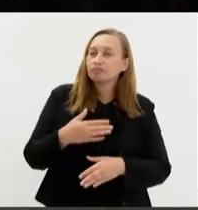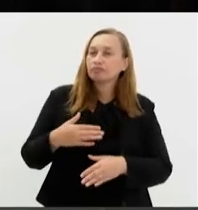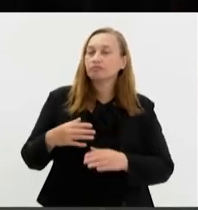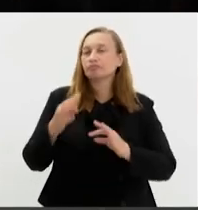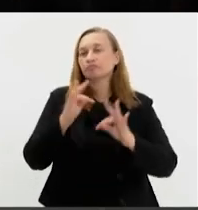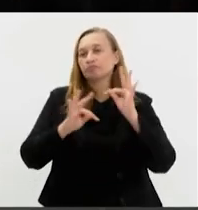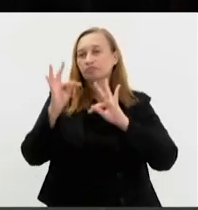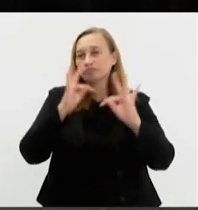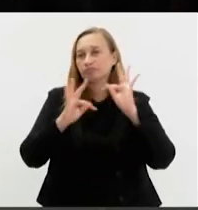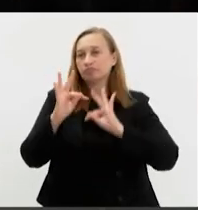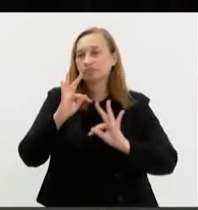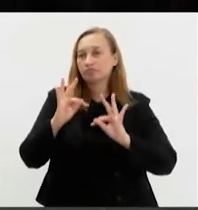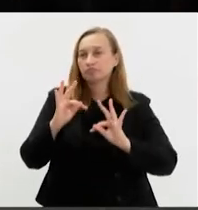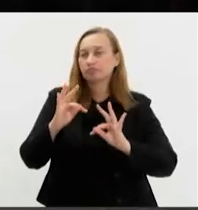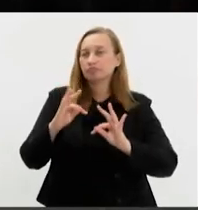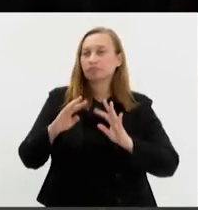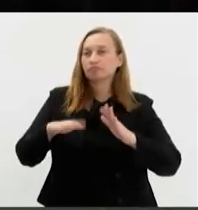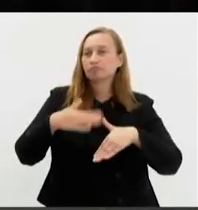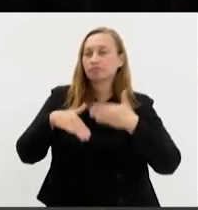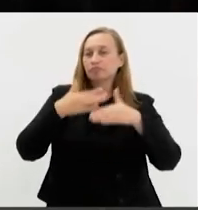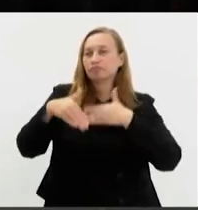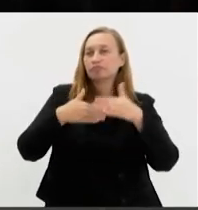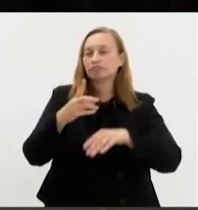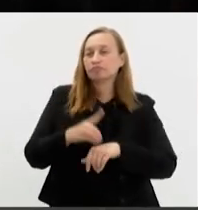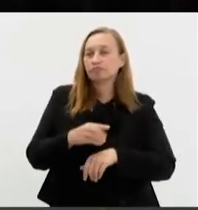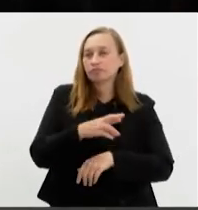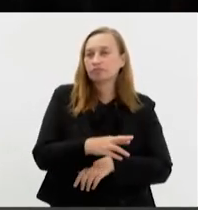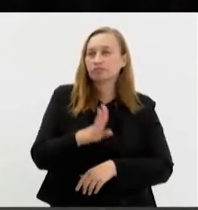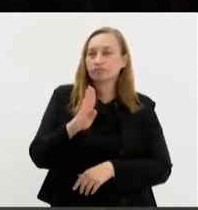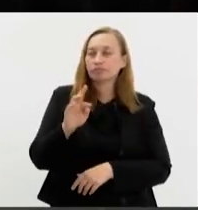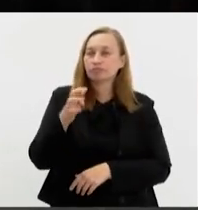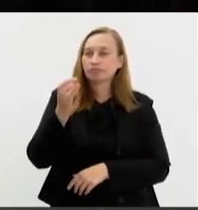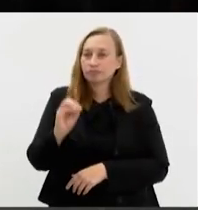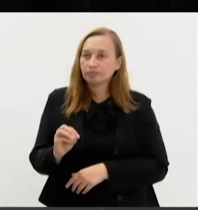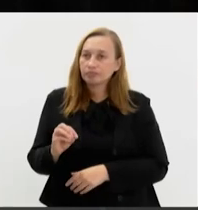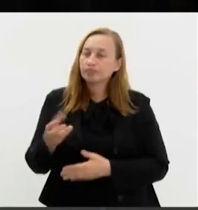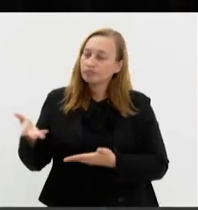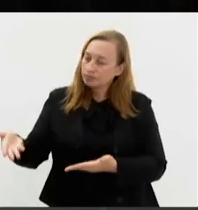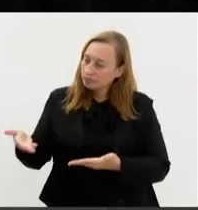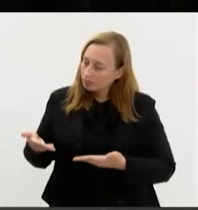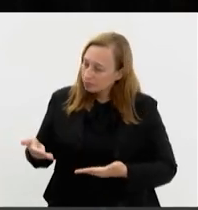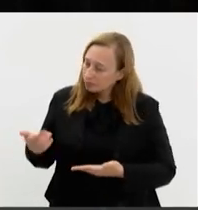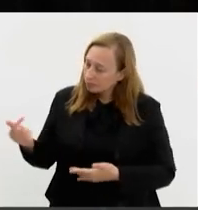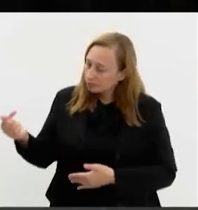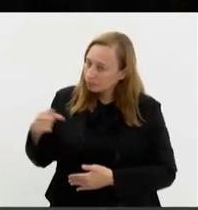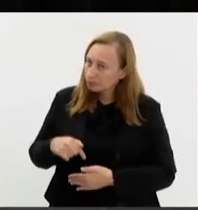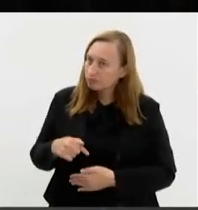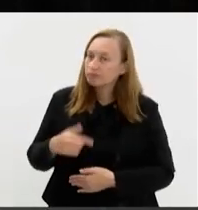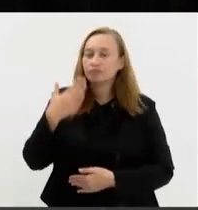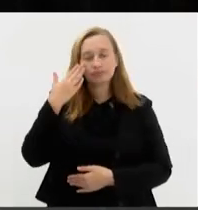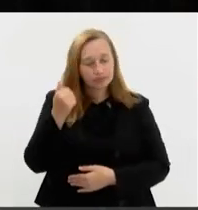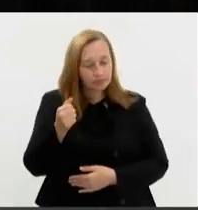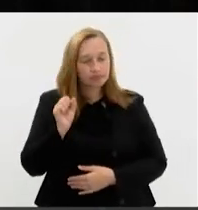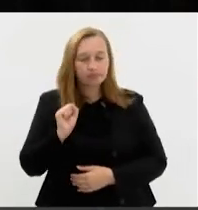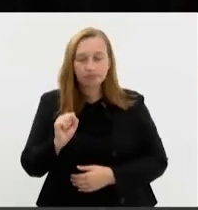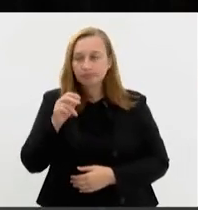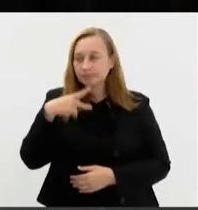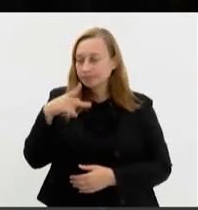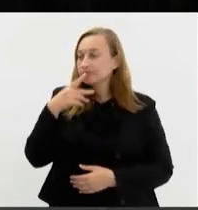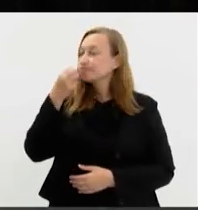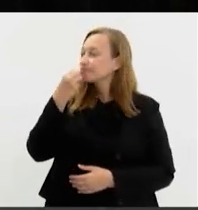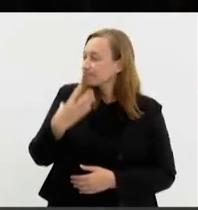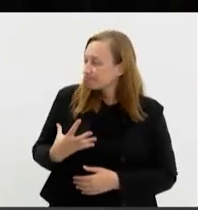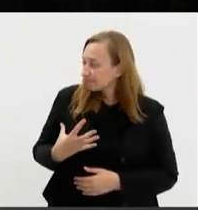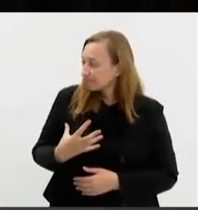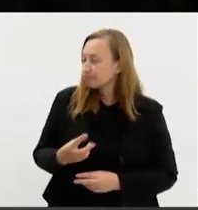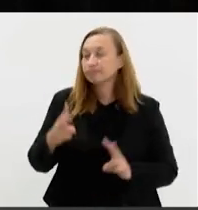Eh Dr Bruno meu querido amigo que veio Gentilmente me prestigiar sabe pode dizer isso de de cadeira